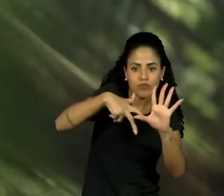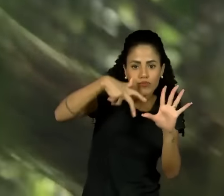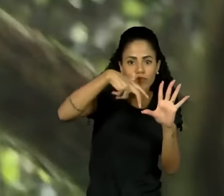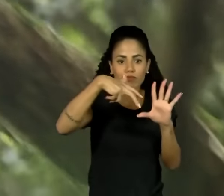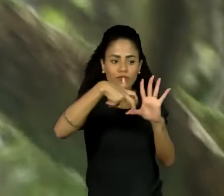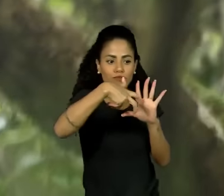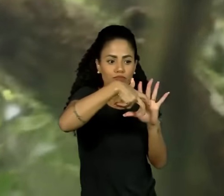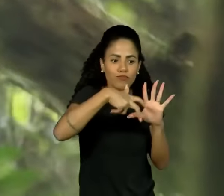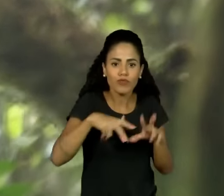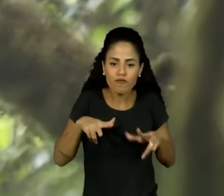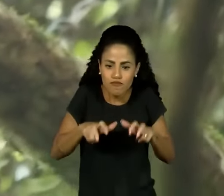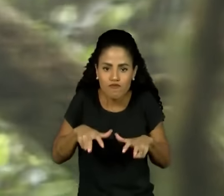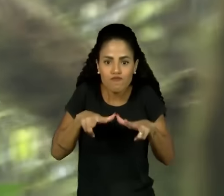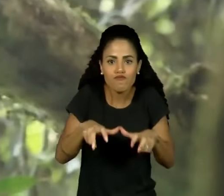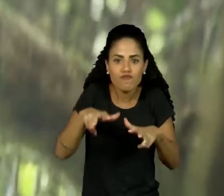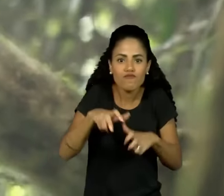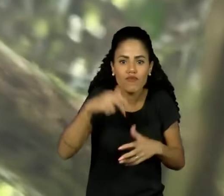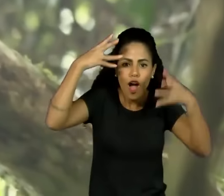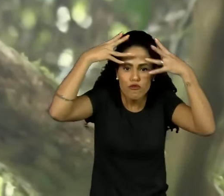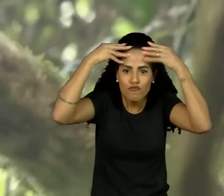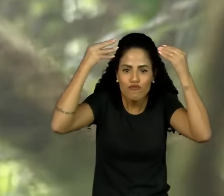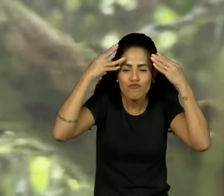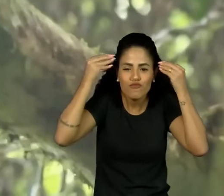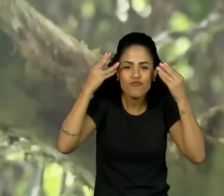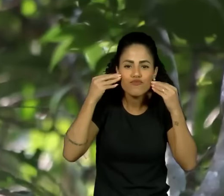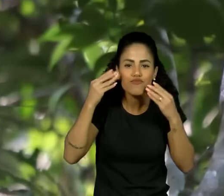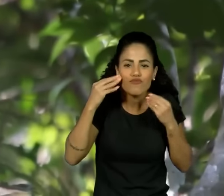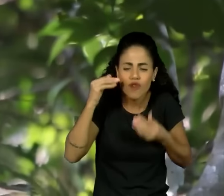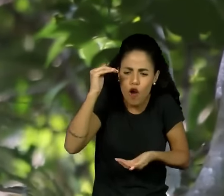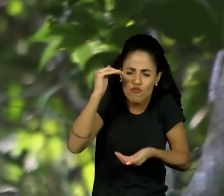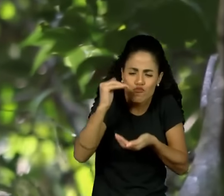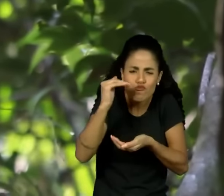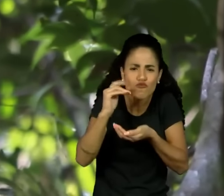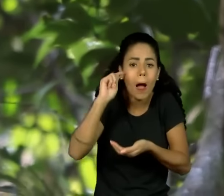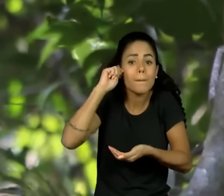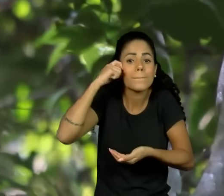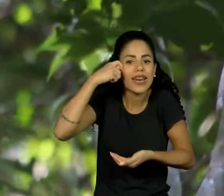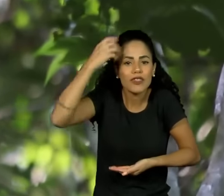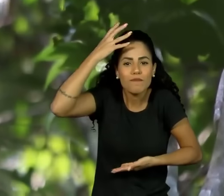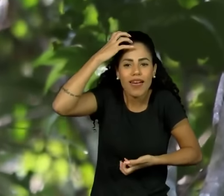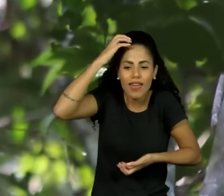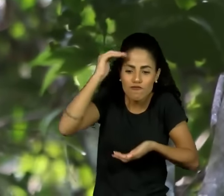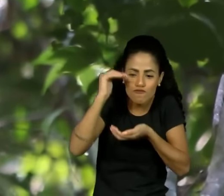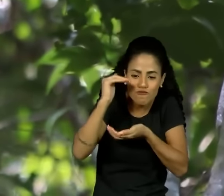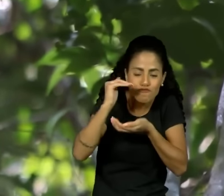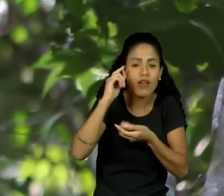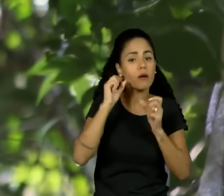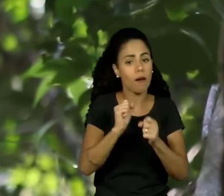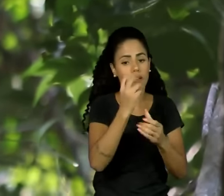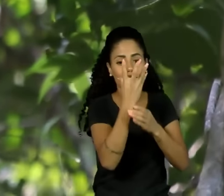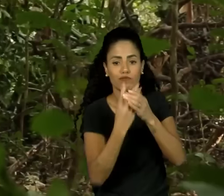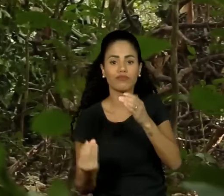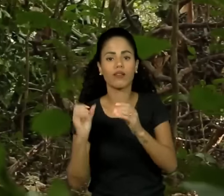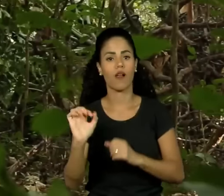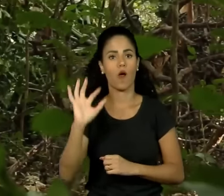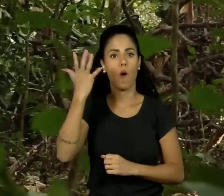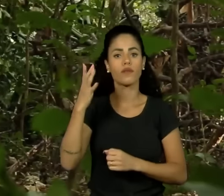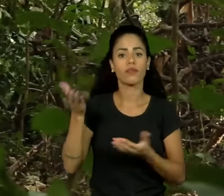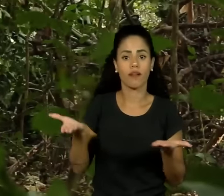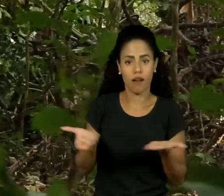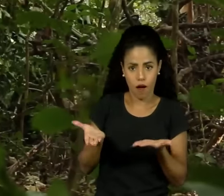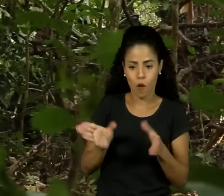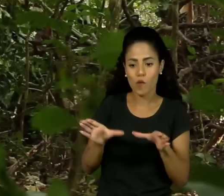presença do mico-leão preto. É uma das espécies mais raras de primatas e mais ameaçadas de extinção. Por liderar